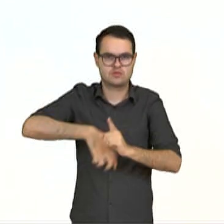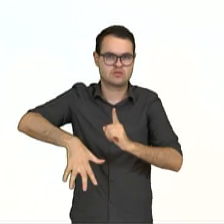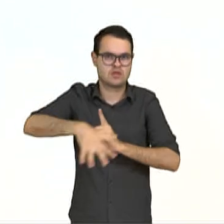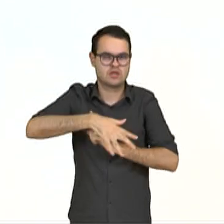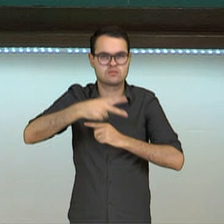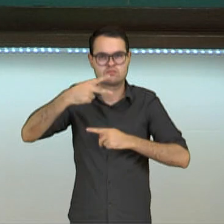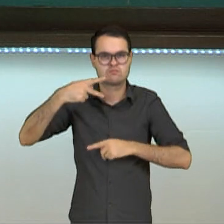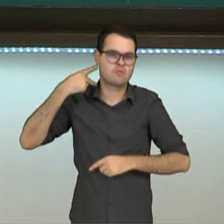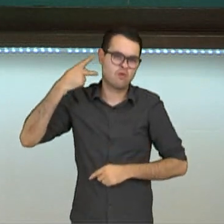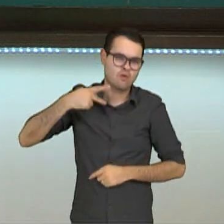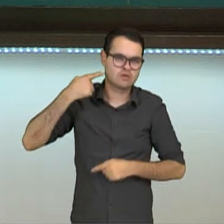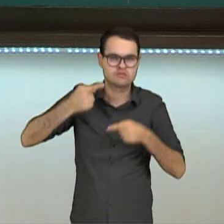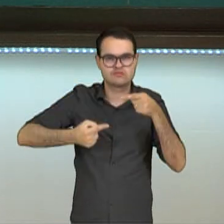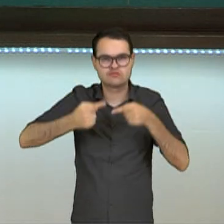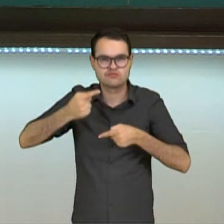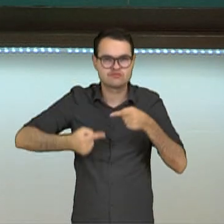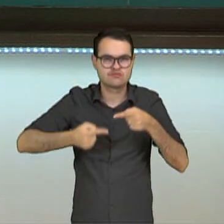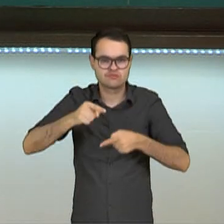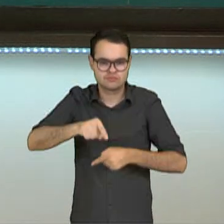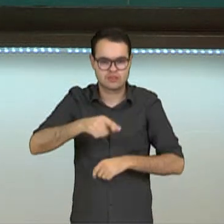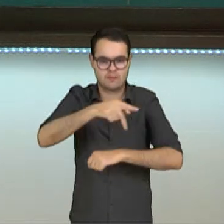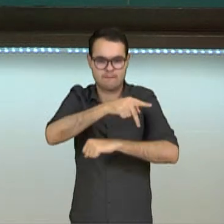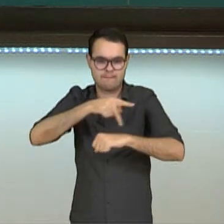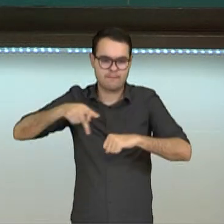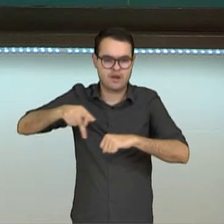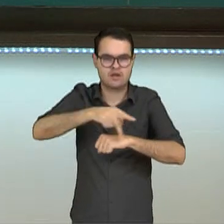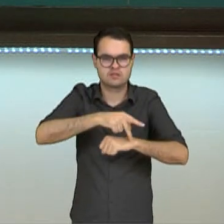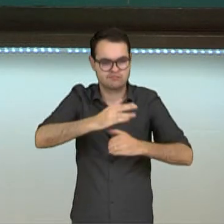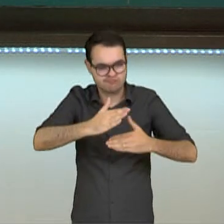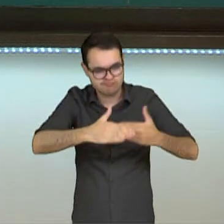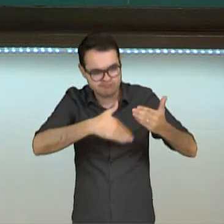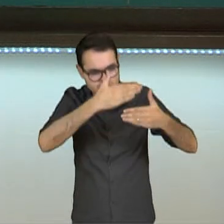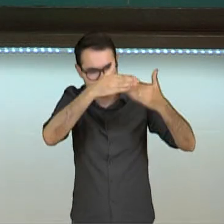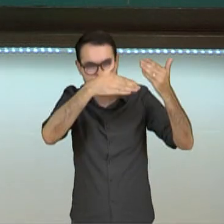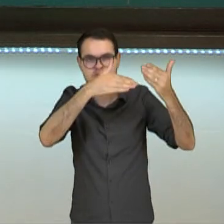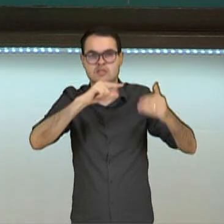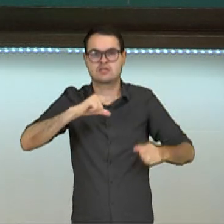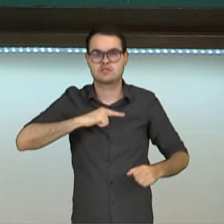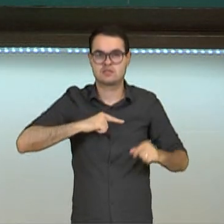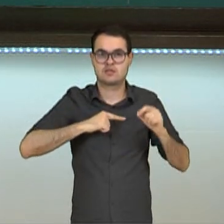políticos. Então, aqui entra, o país é desenvolvido se ele tem